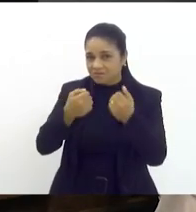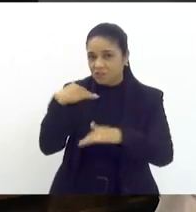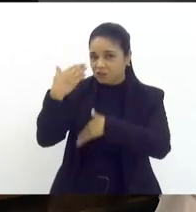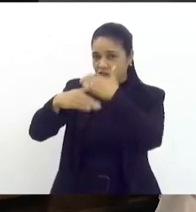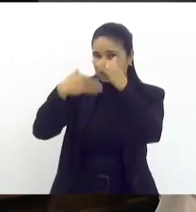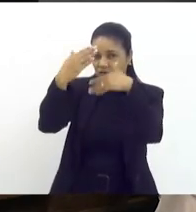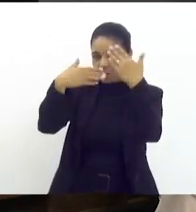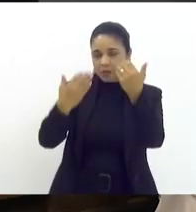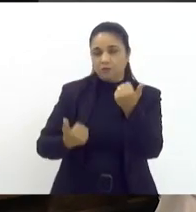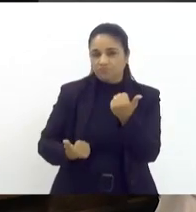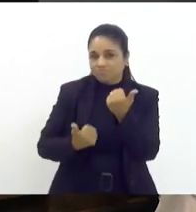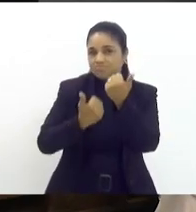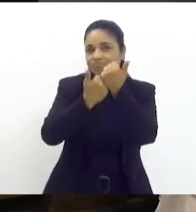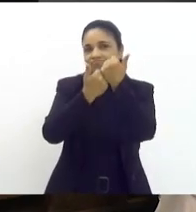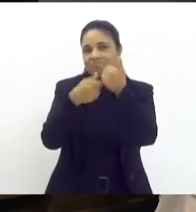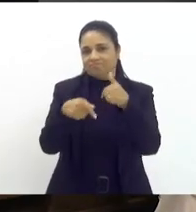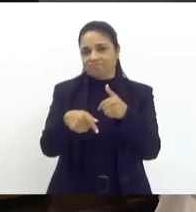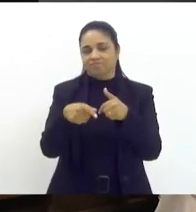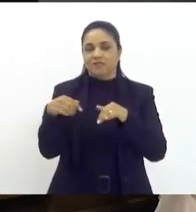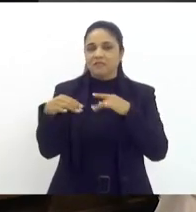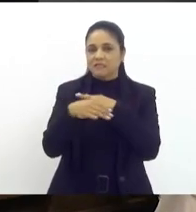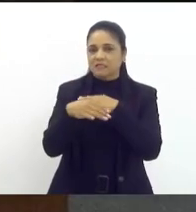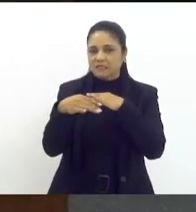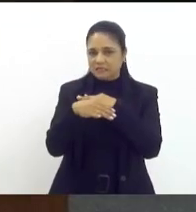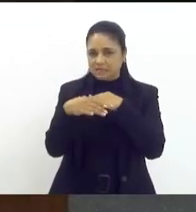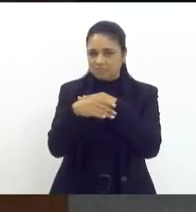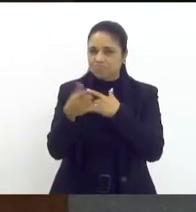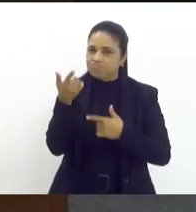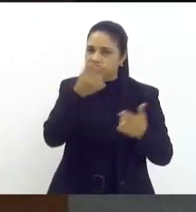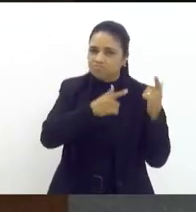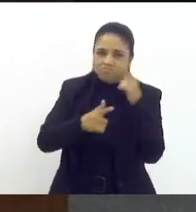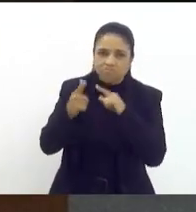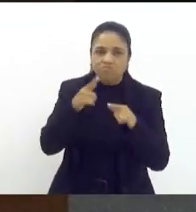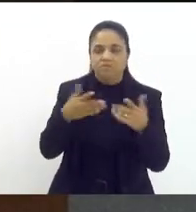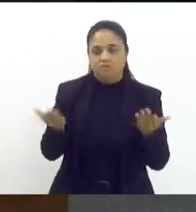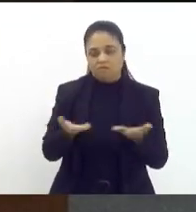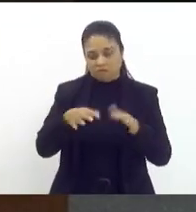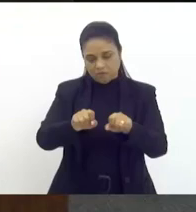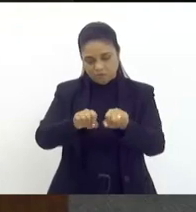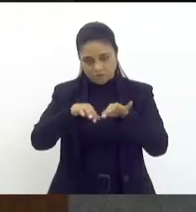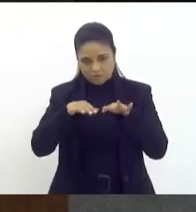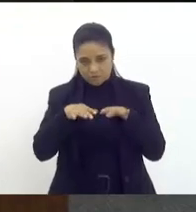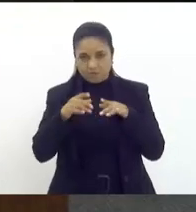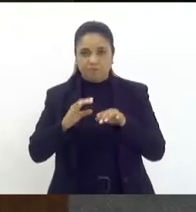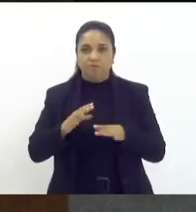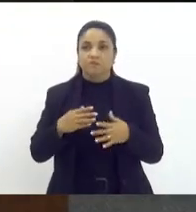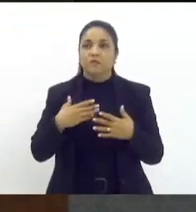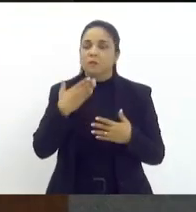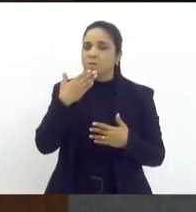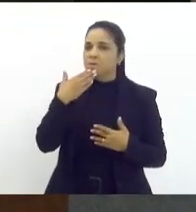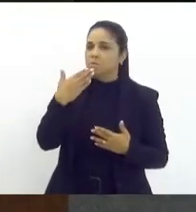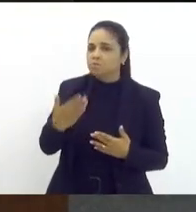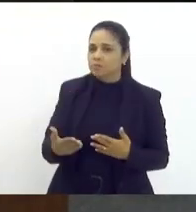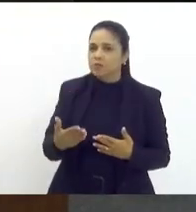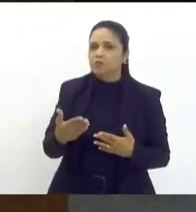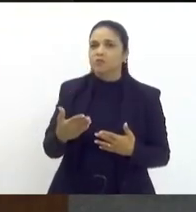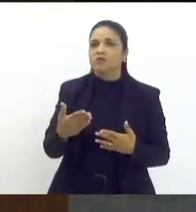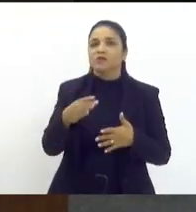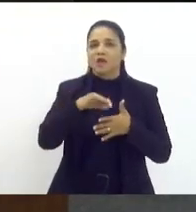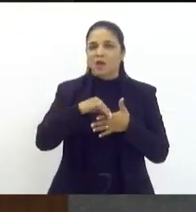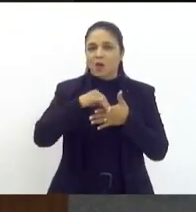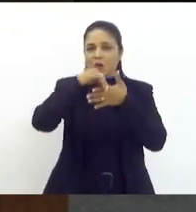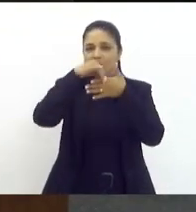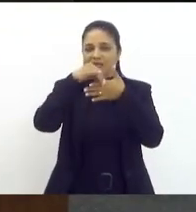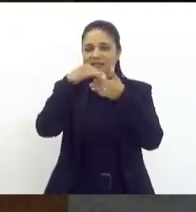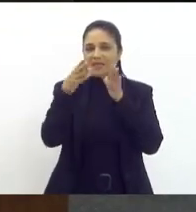sustentável para as cidades poder chegar aqui em plenário e pedir ao nosso grande líder